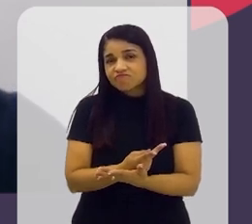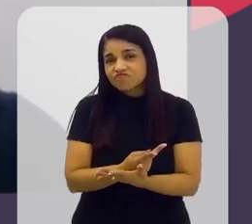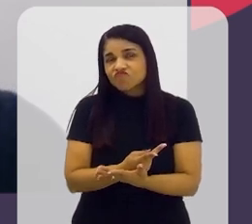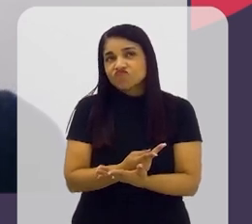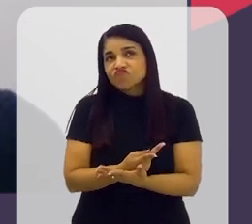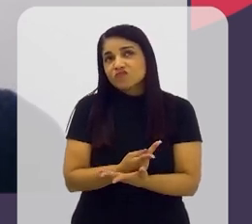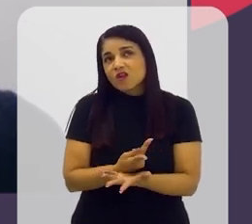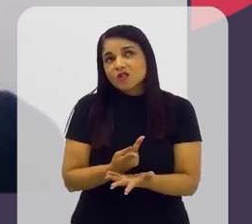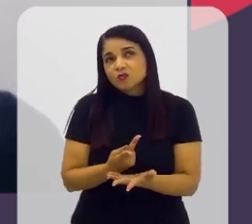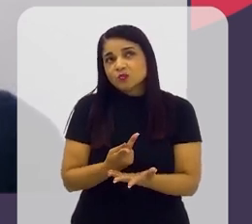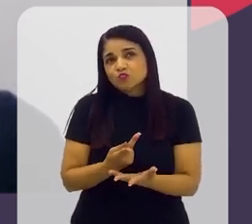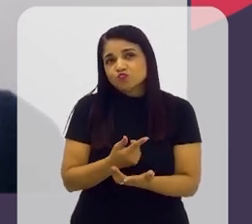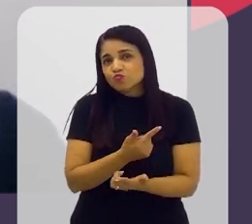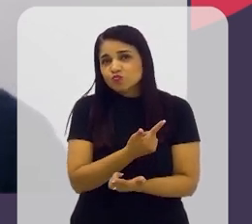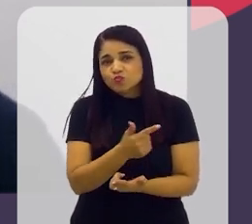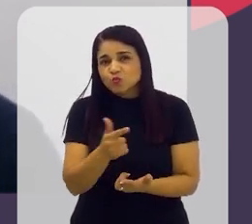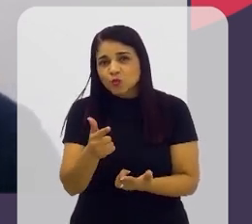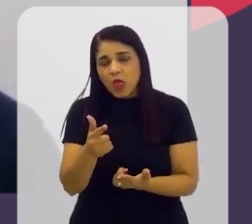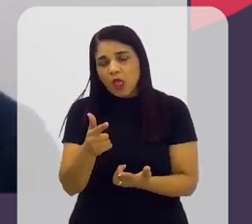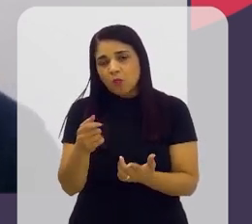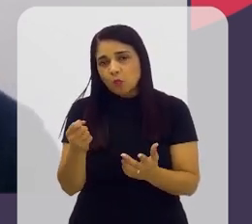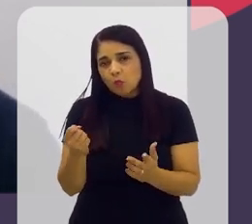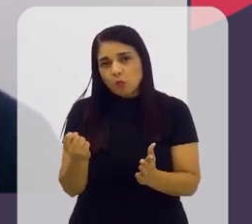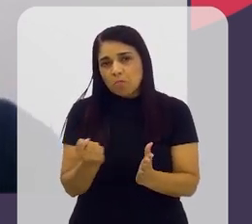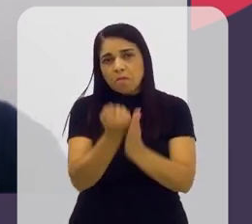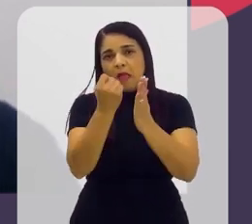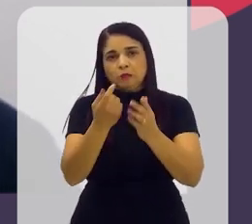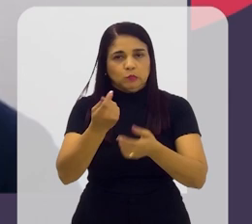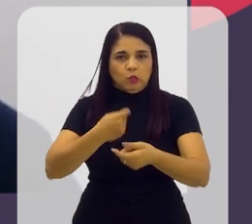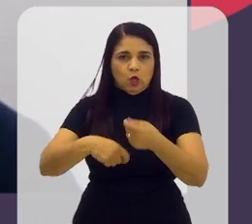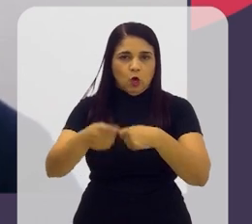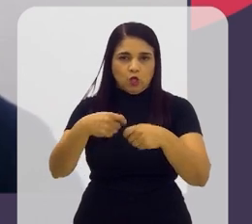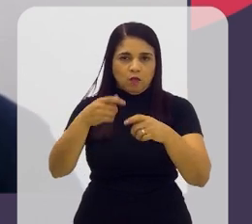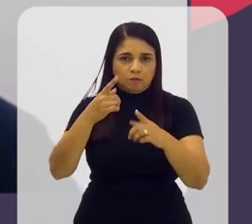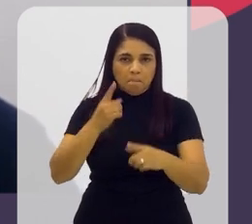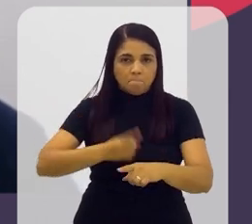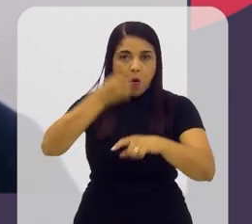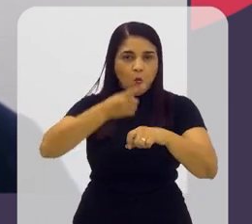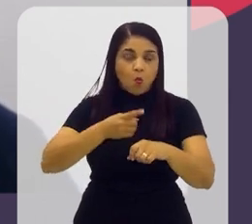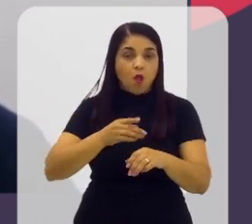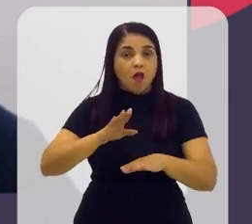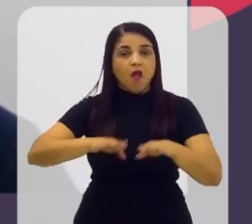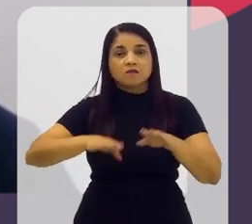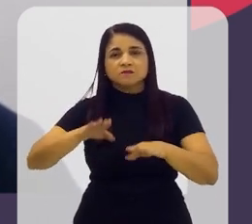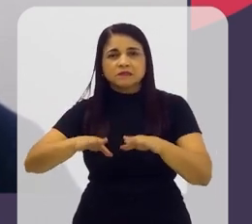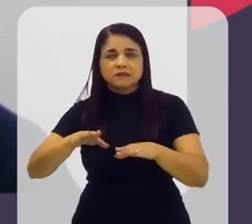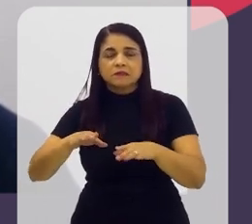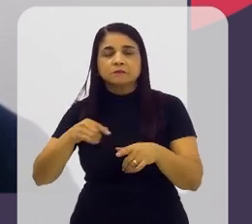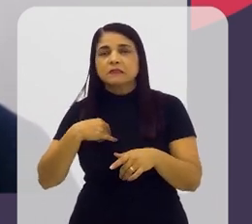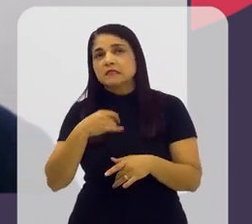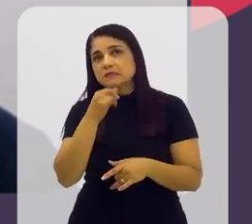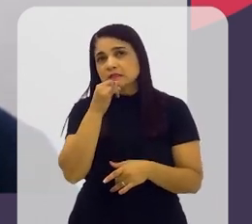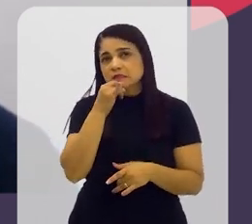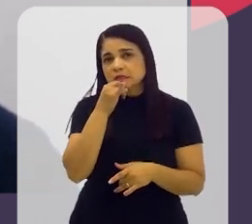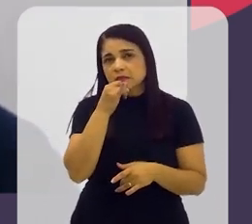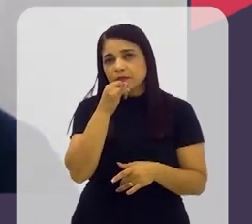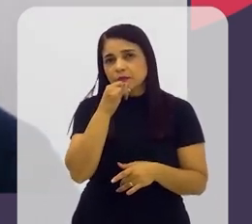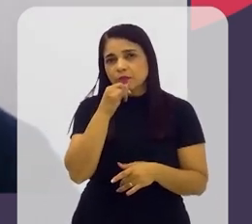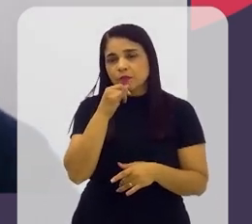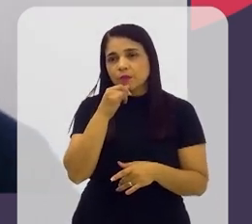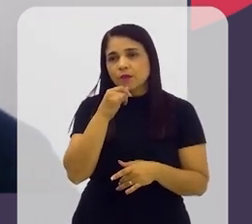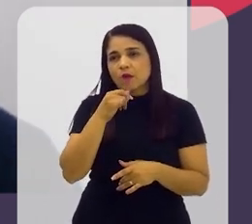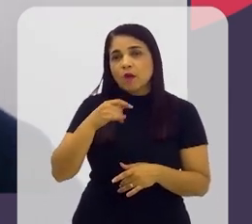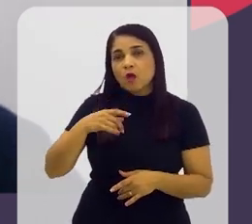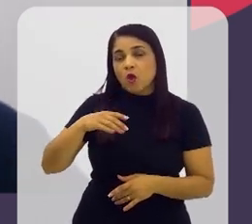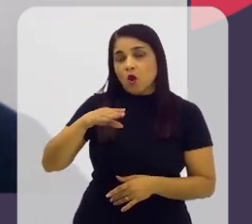não traz um impacto econômico imediato, né? E outras, por exemplo, se a gente pega o